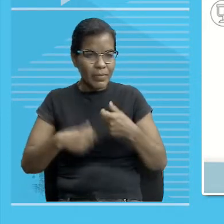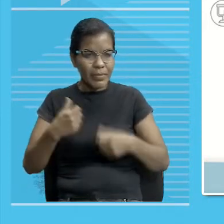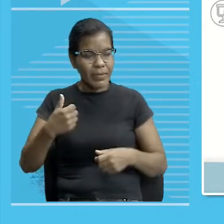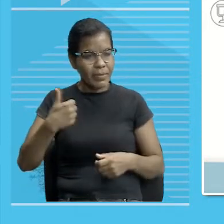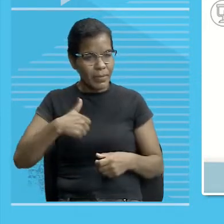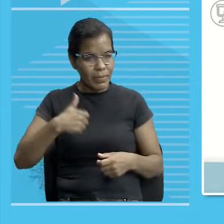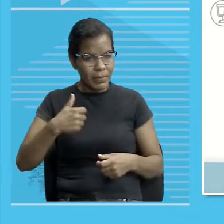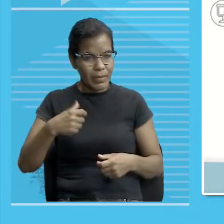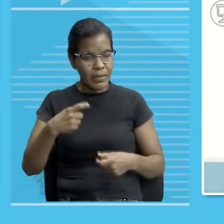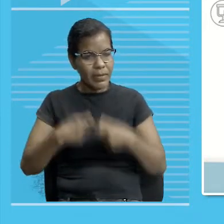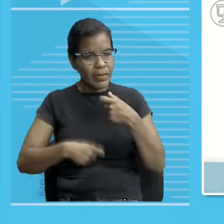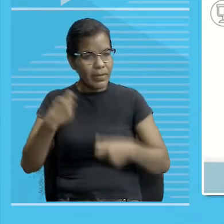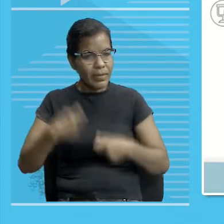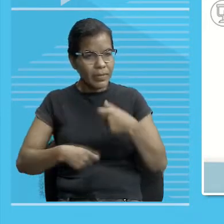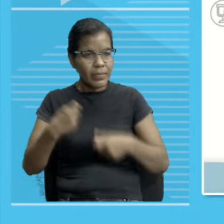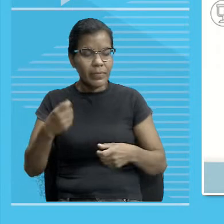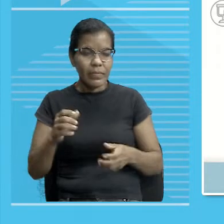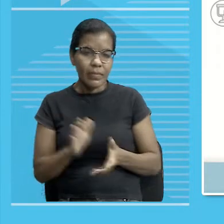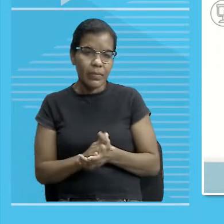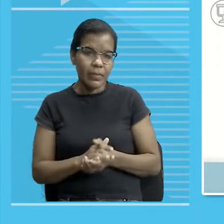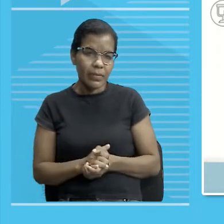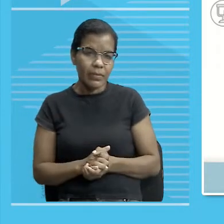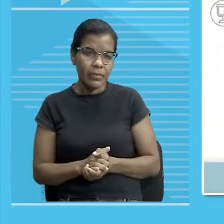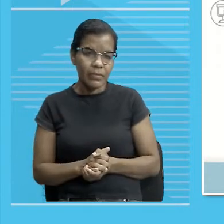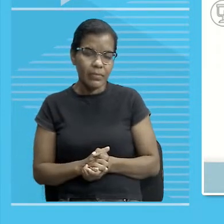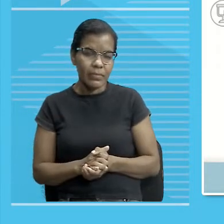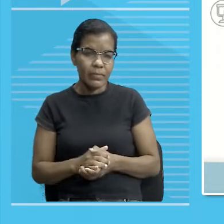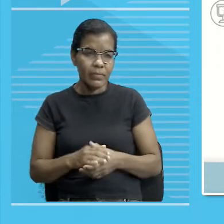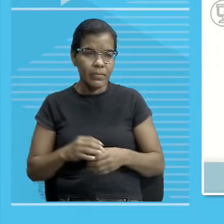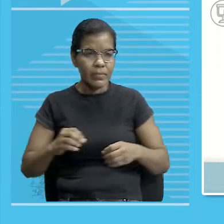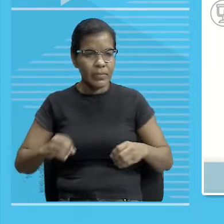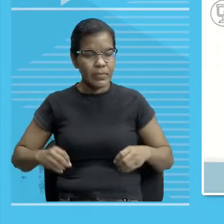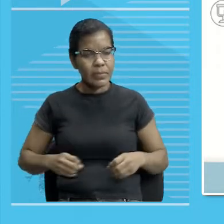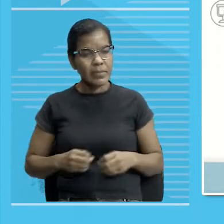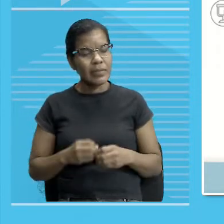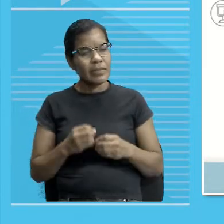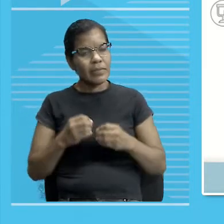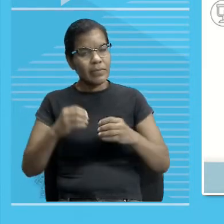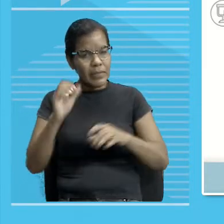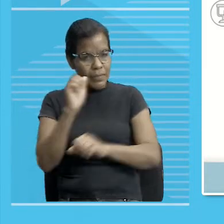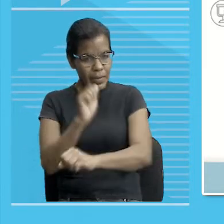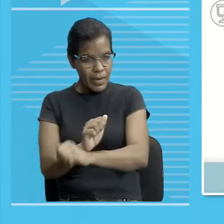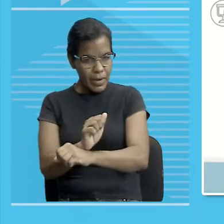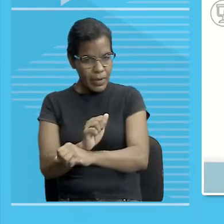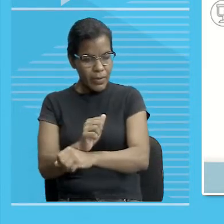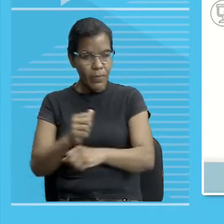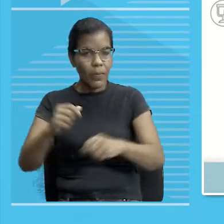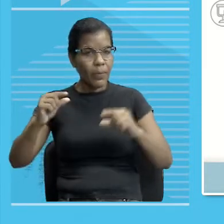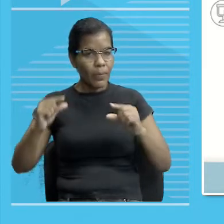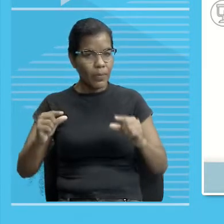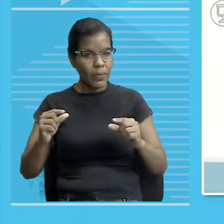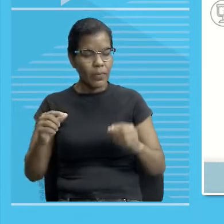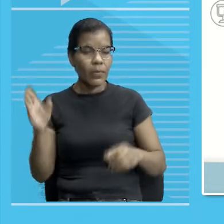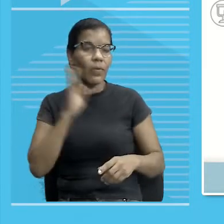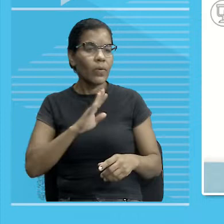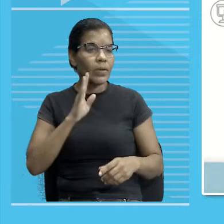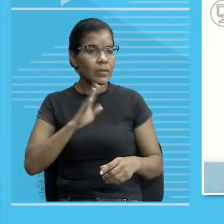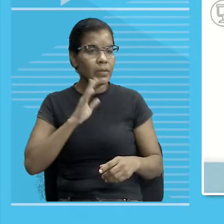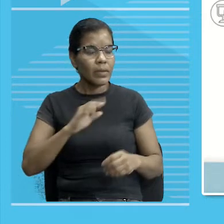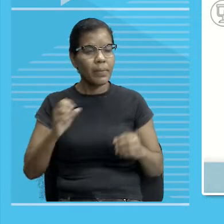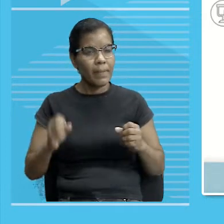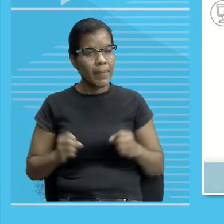primeira relação sexual, então vamos fazer o seguinte, vamos amadurecer mais, vamos ter mais conhecimento sobre